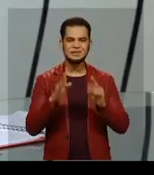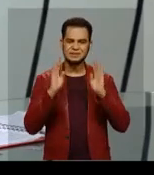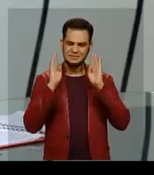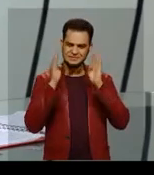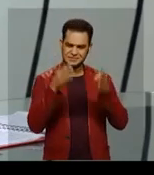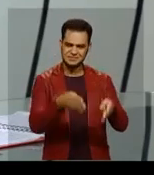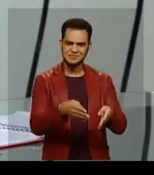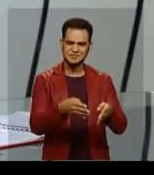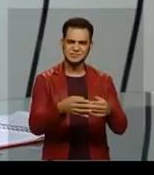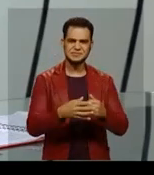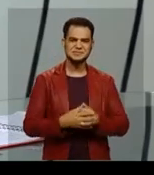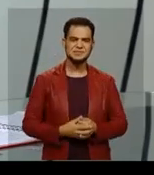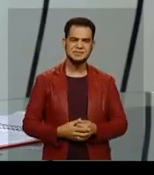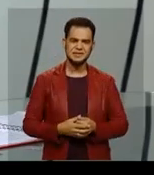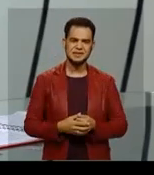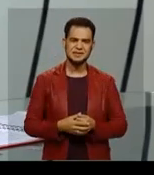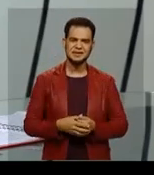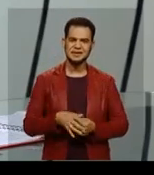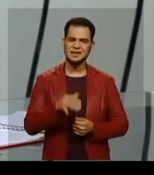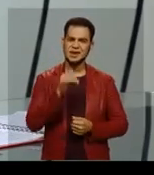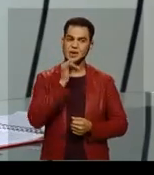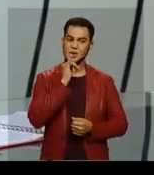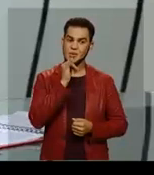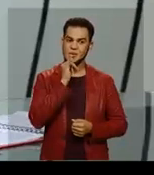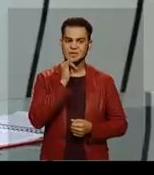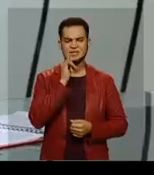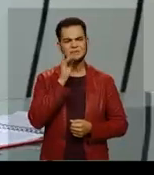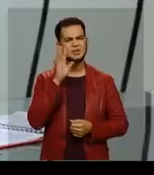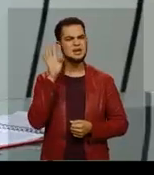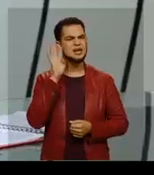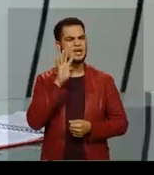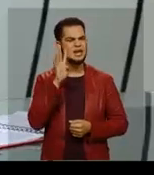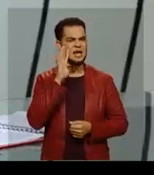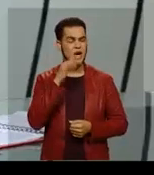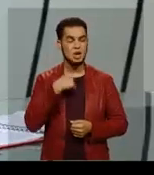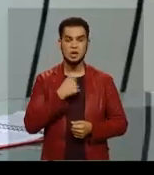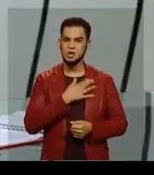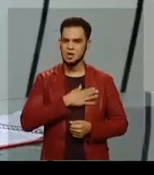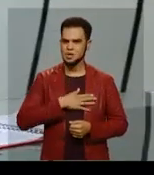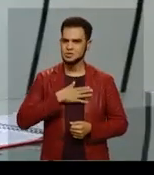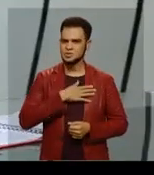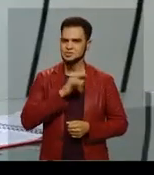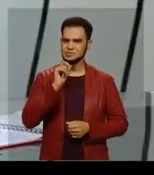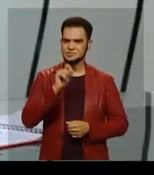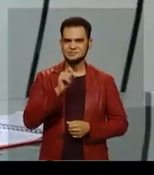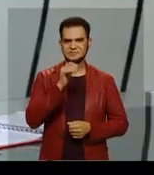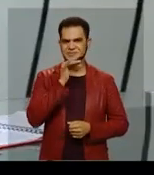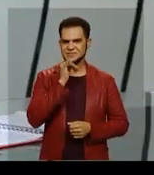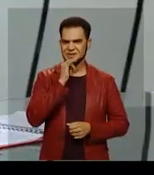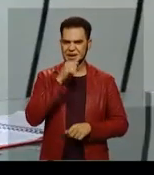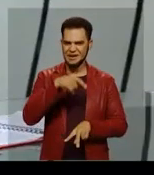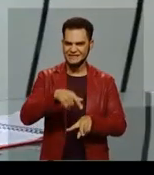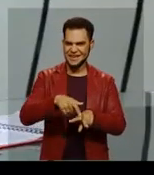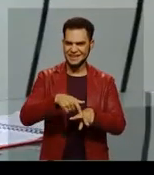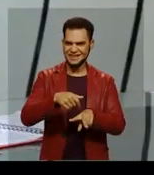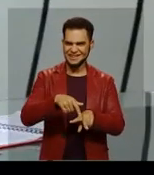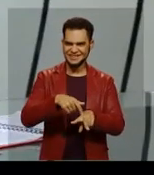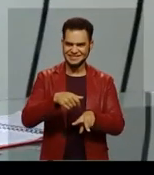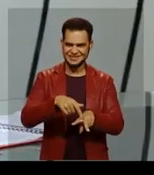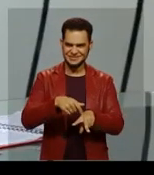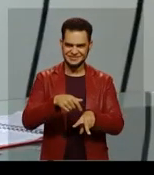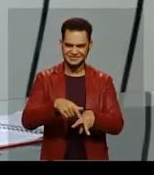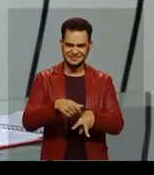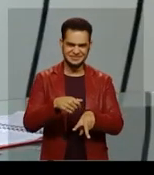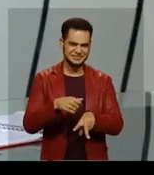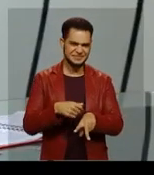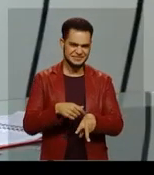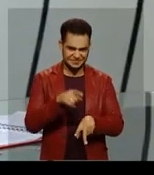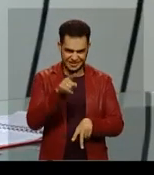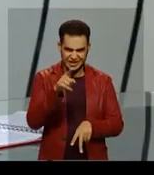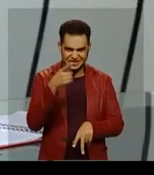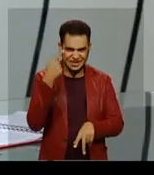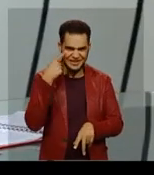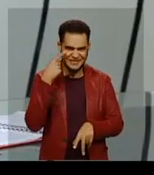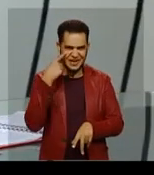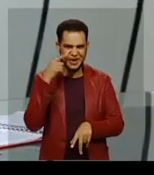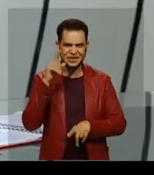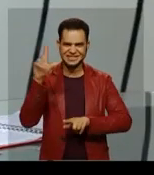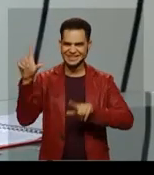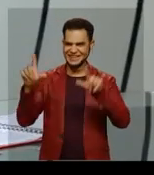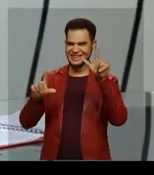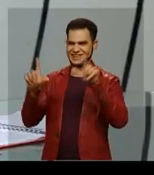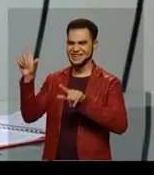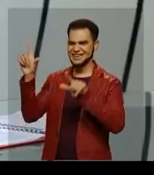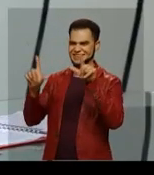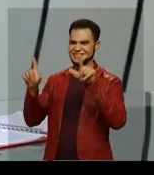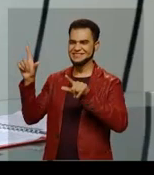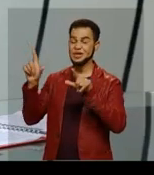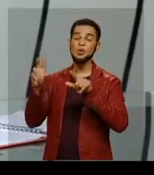um exemplo muito legal e que eu gosto muito, que é da propaganda da Havaianas, né? As Havaianas, elas